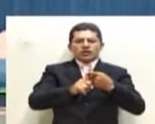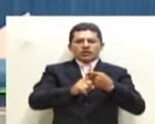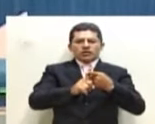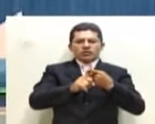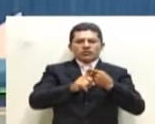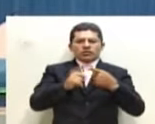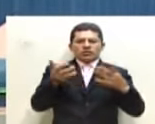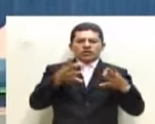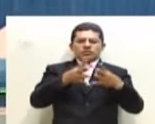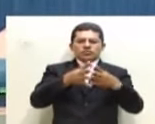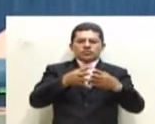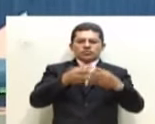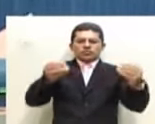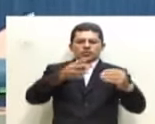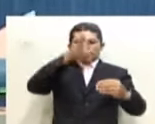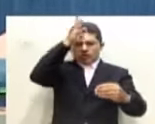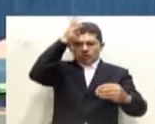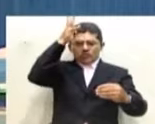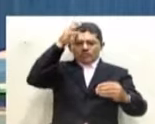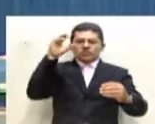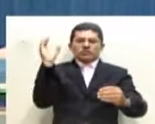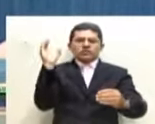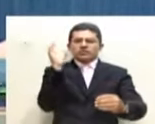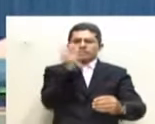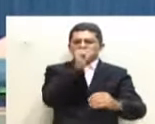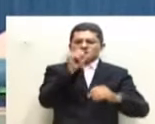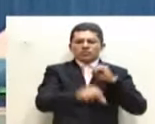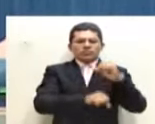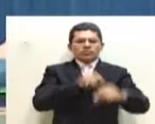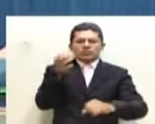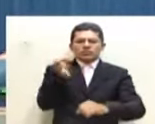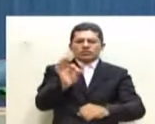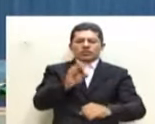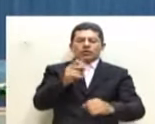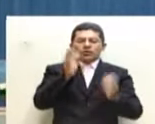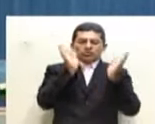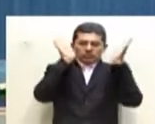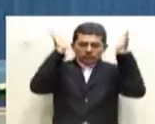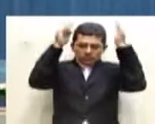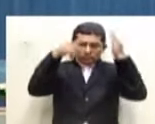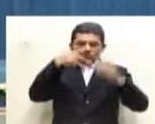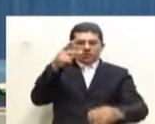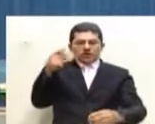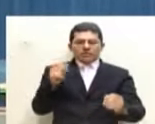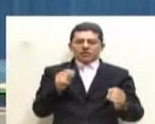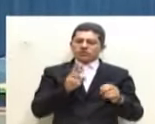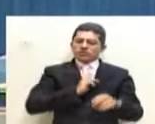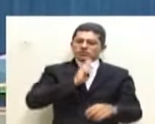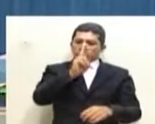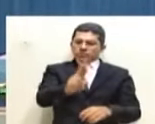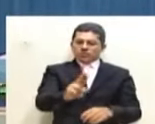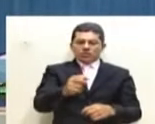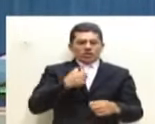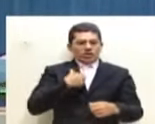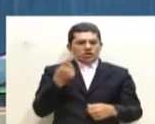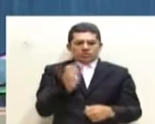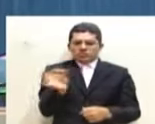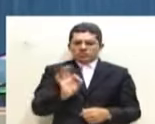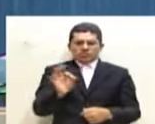pressa que setores mais radicais esperavam, e o Papa Francisco respondeu o seguinte: eu não